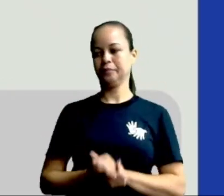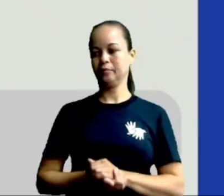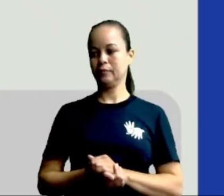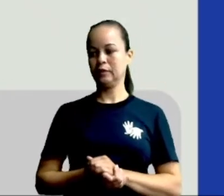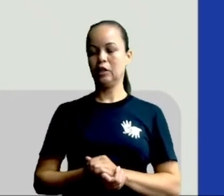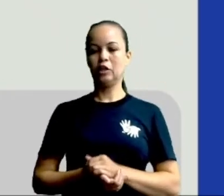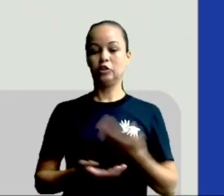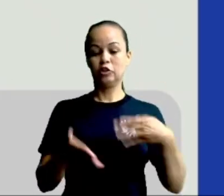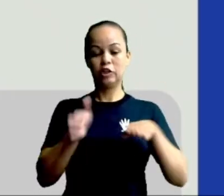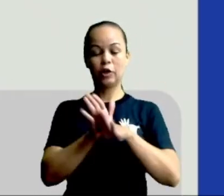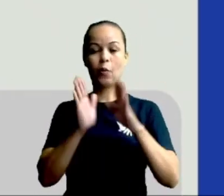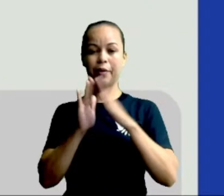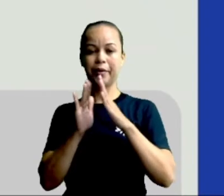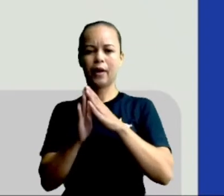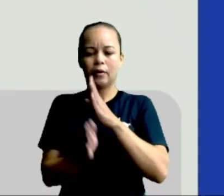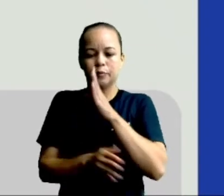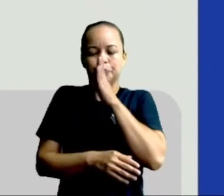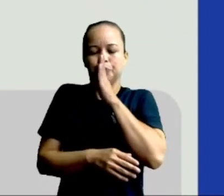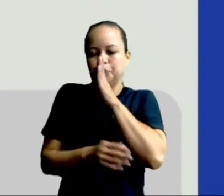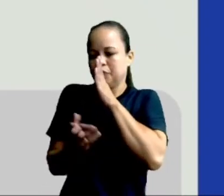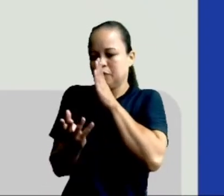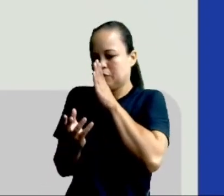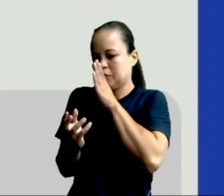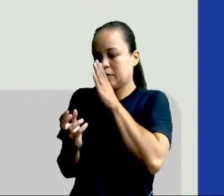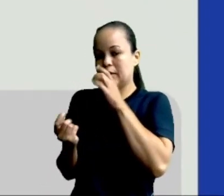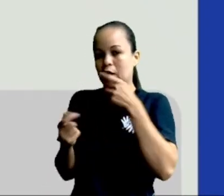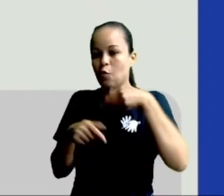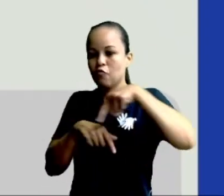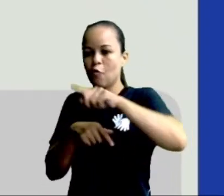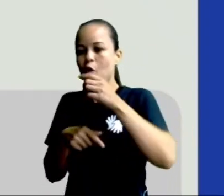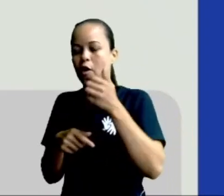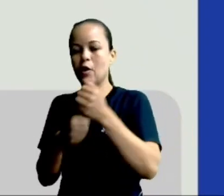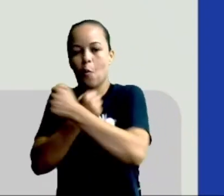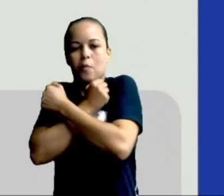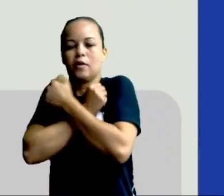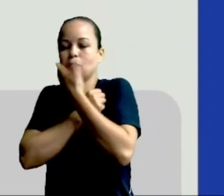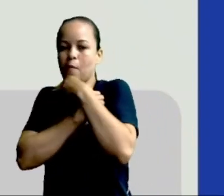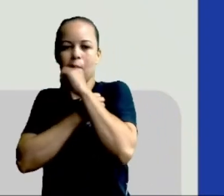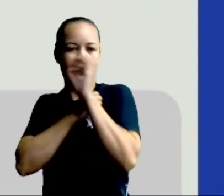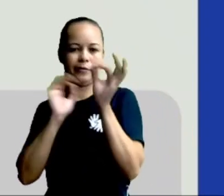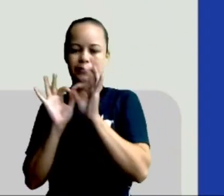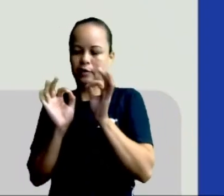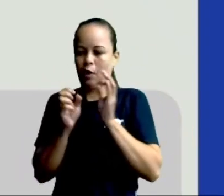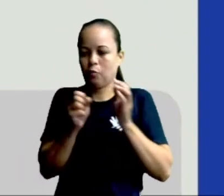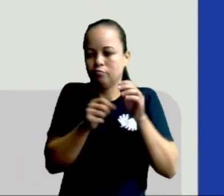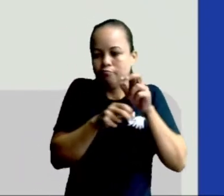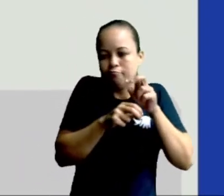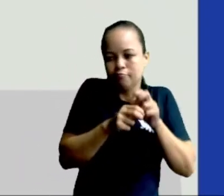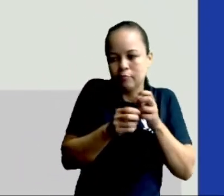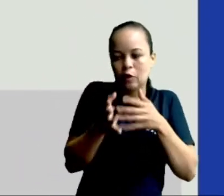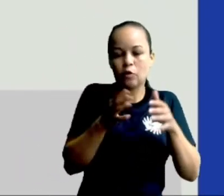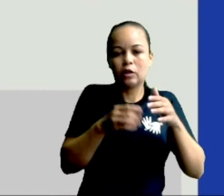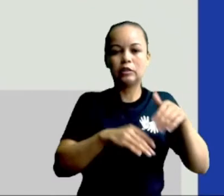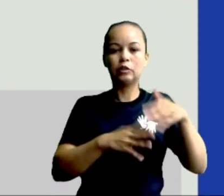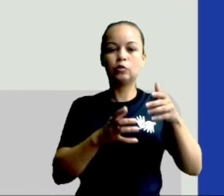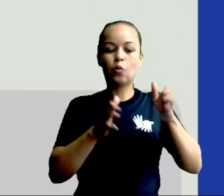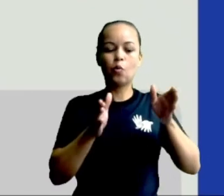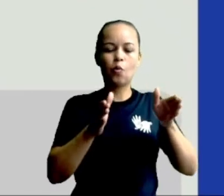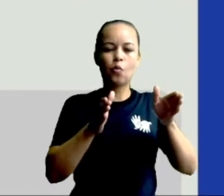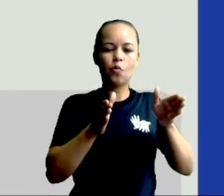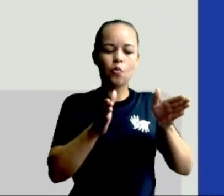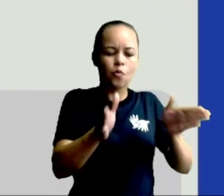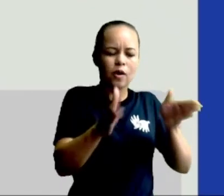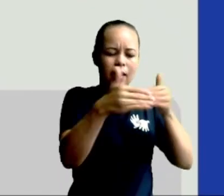do pai, que sempre o esperava na hora do almoço. Correu para o seu cantinho lá no terreiro, cantinho feito com um monte de